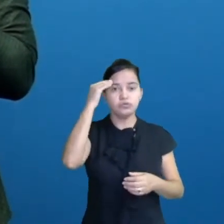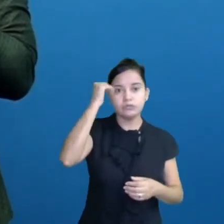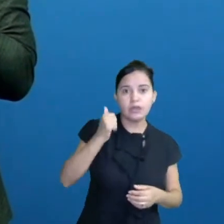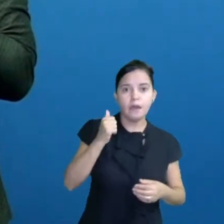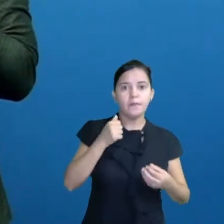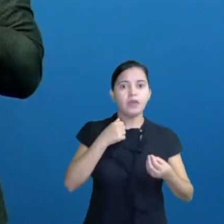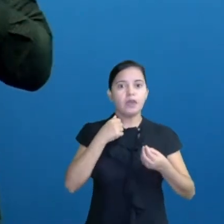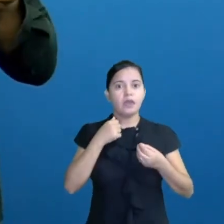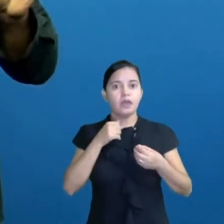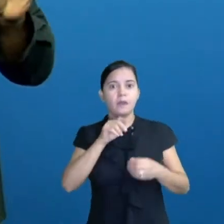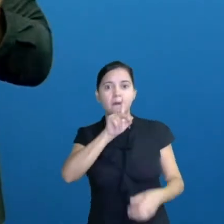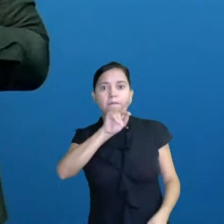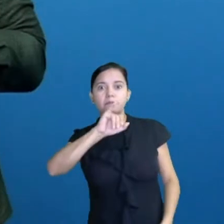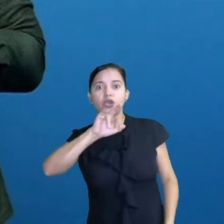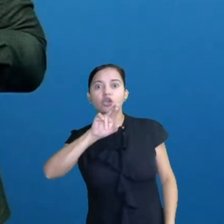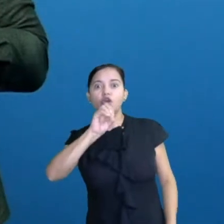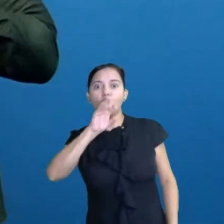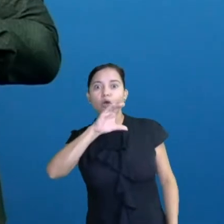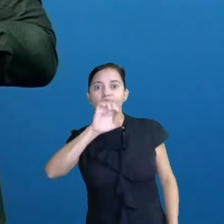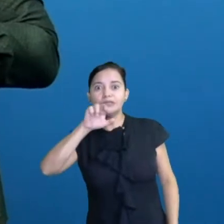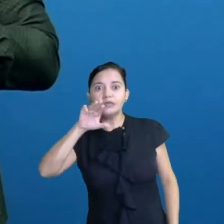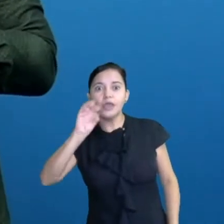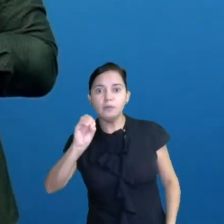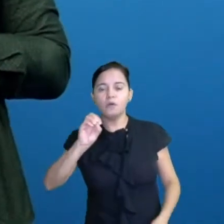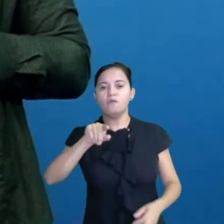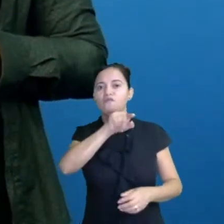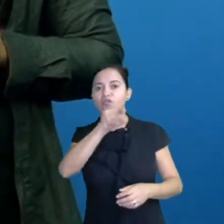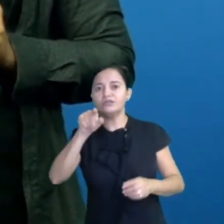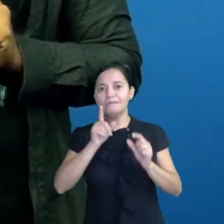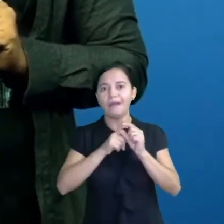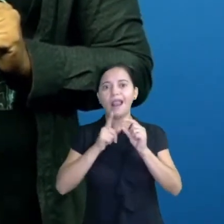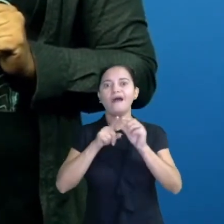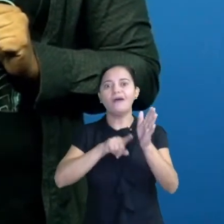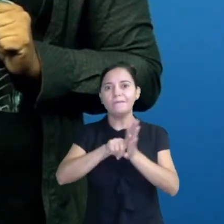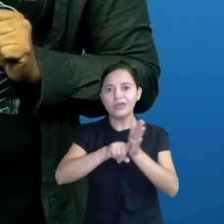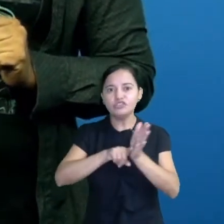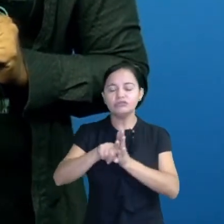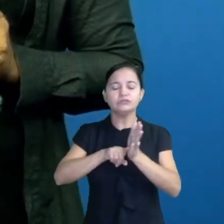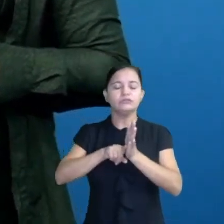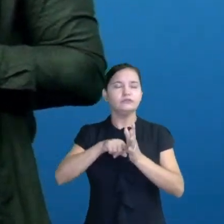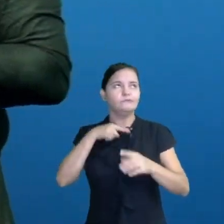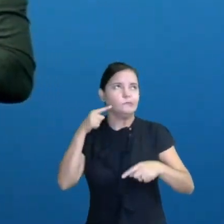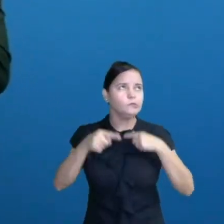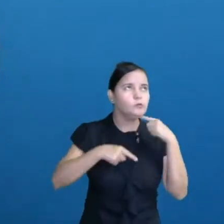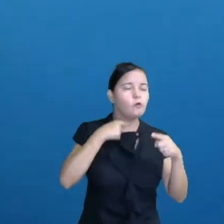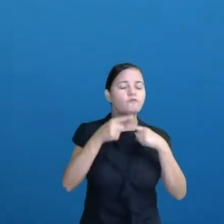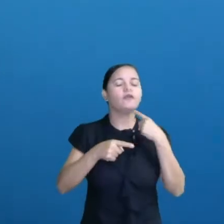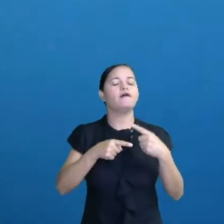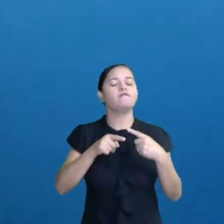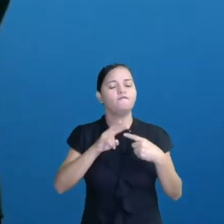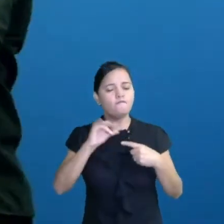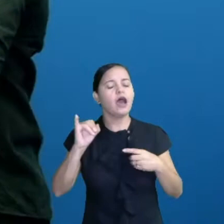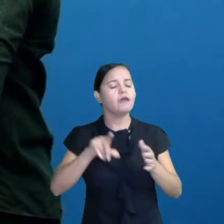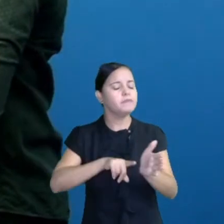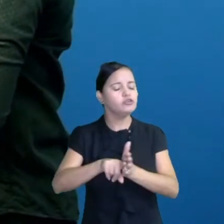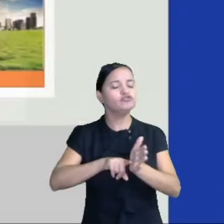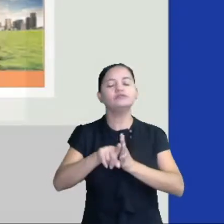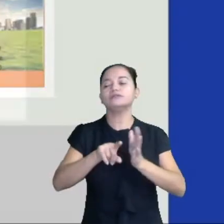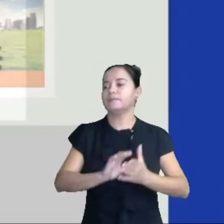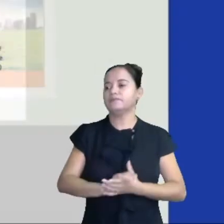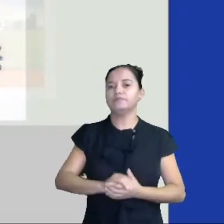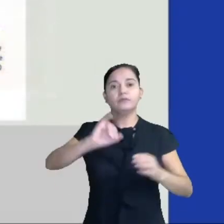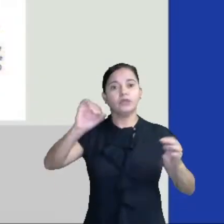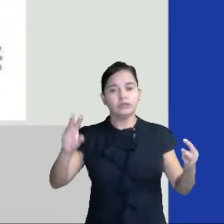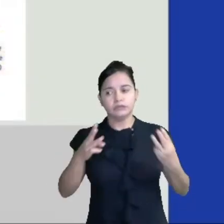do piroceno, dá uma pesquisada. Lembre-se, seja alguém que seja inquietante, investigador. Por favor, produção, vamos para o nosso